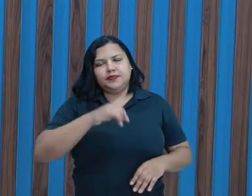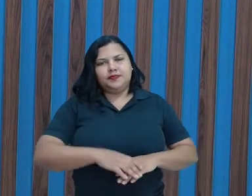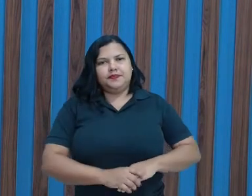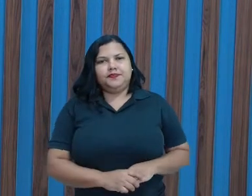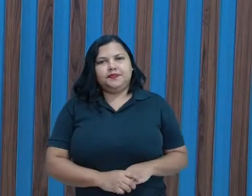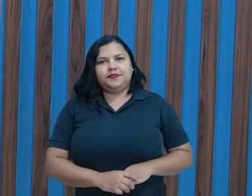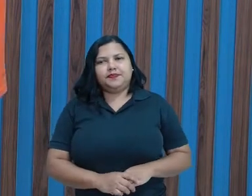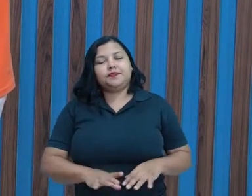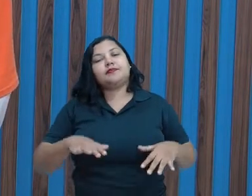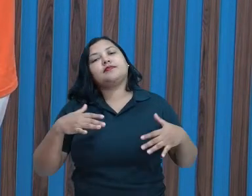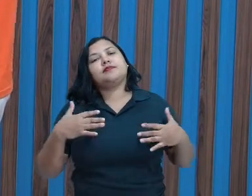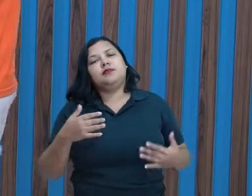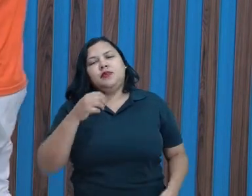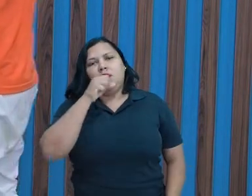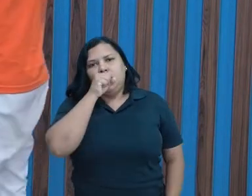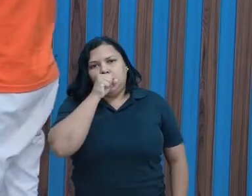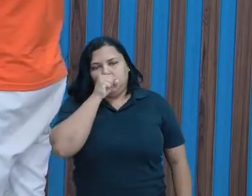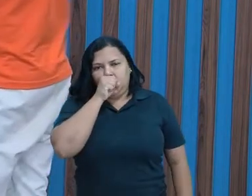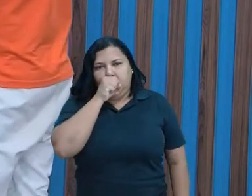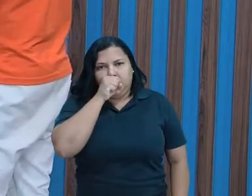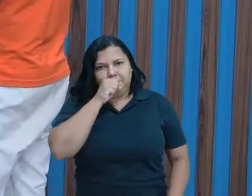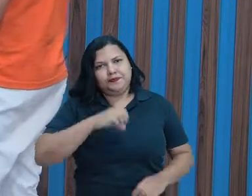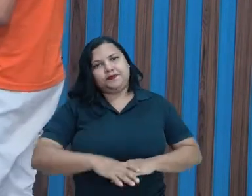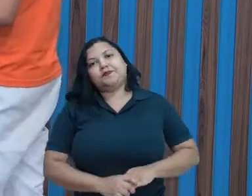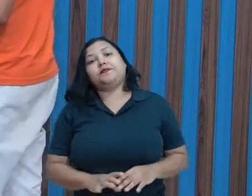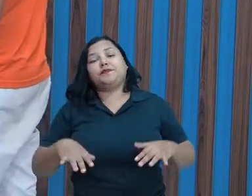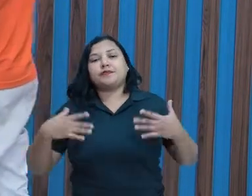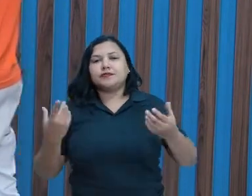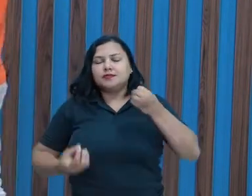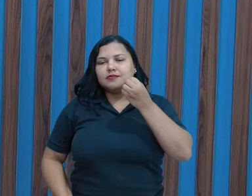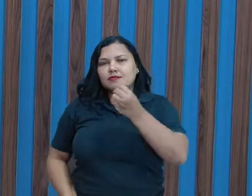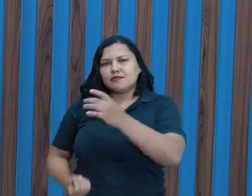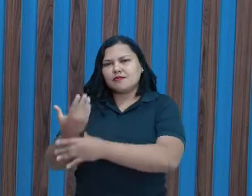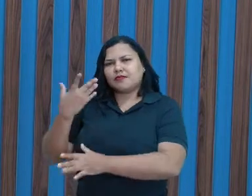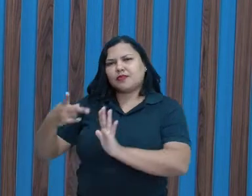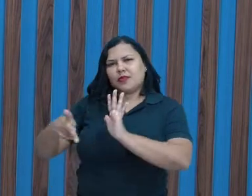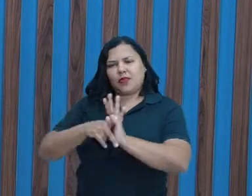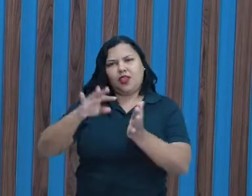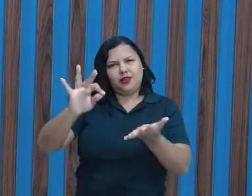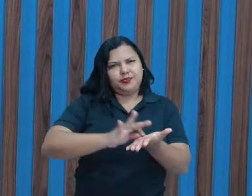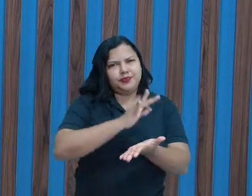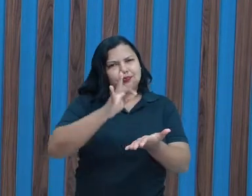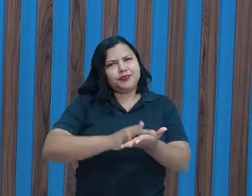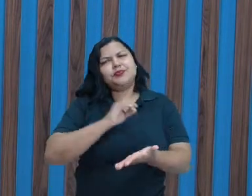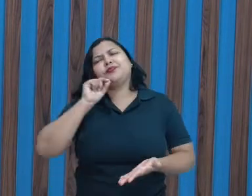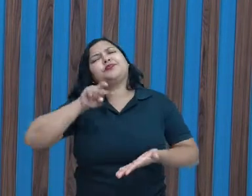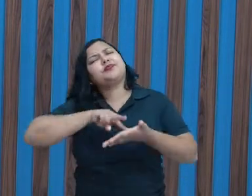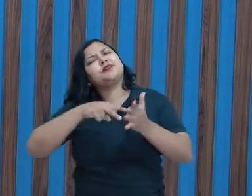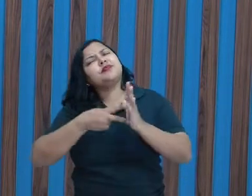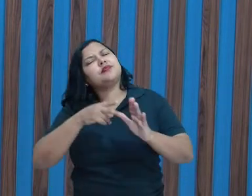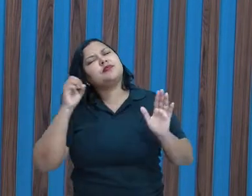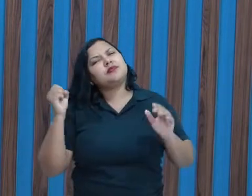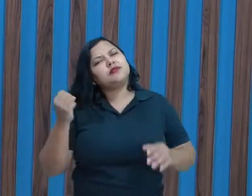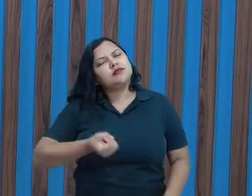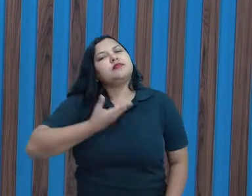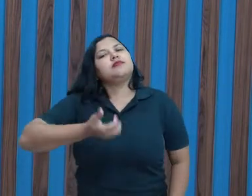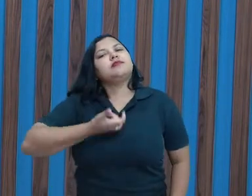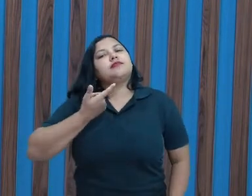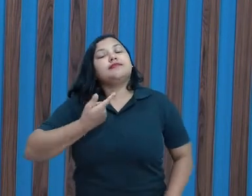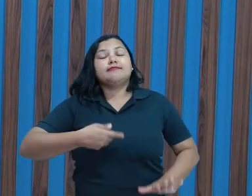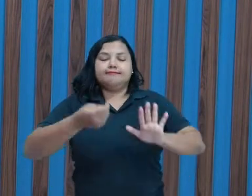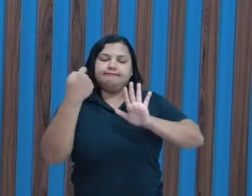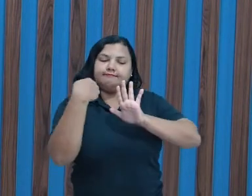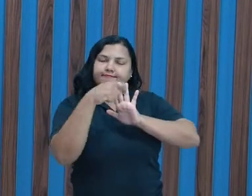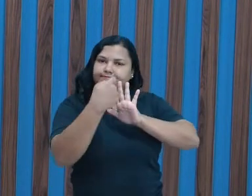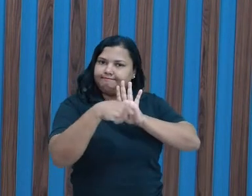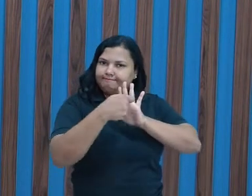uma peça, no caso, uma obra escrita. Então, o que é um poema, né? É uma obra escrita,